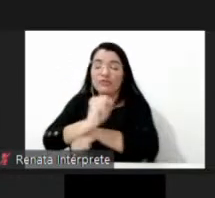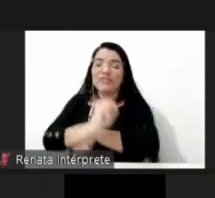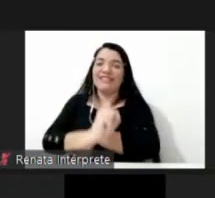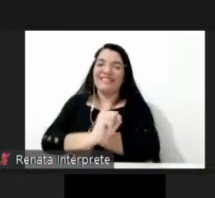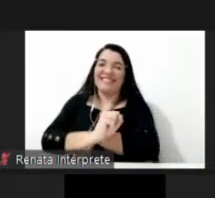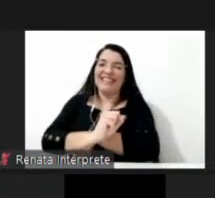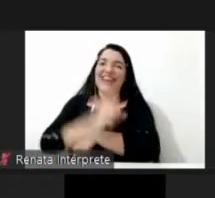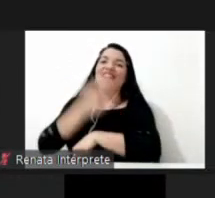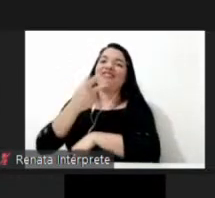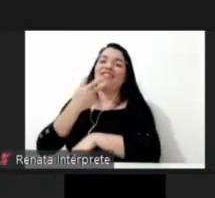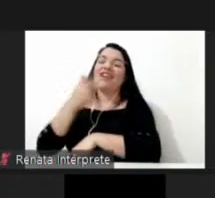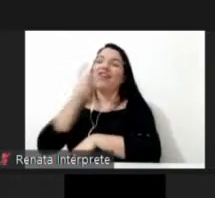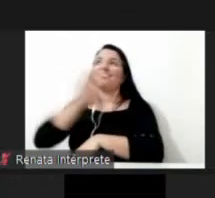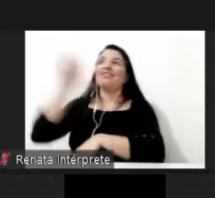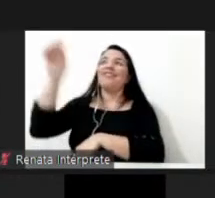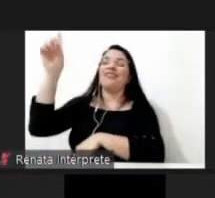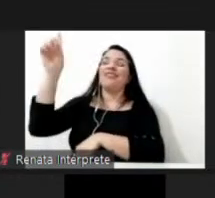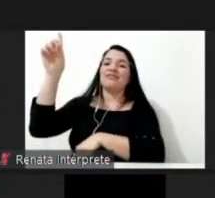Deus